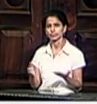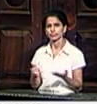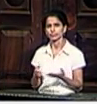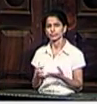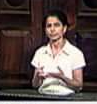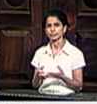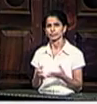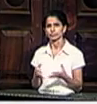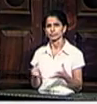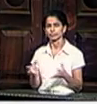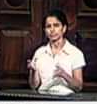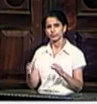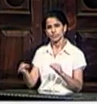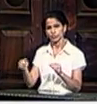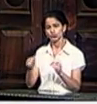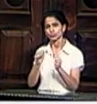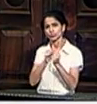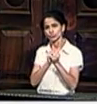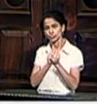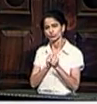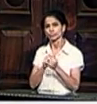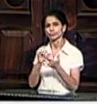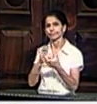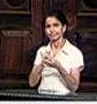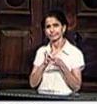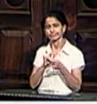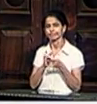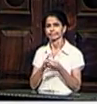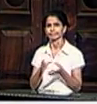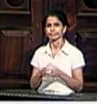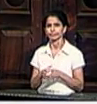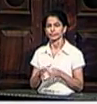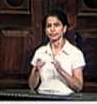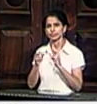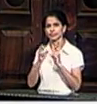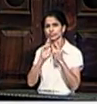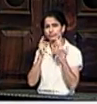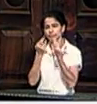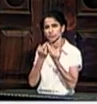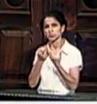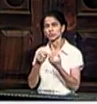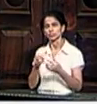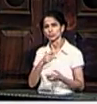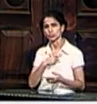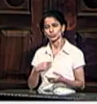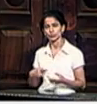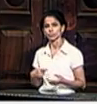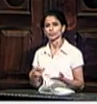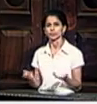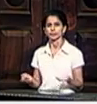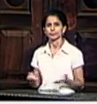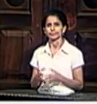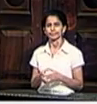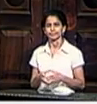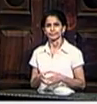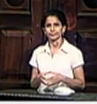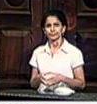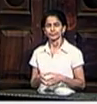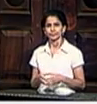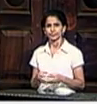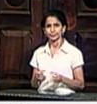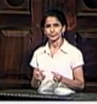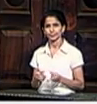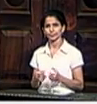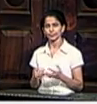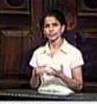integra a comissão, mas que rotineiramente participa das audiências públicas, do deputado Wagner Montes,